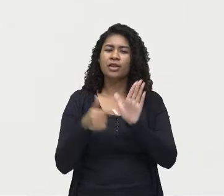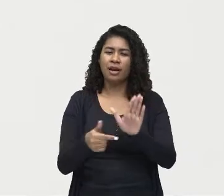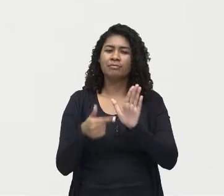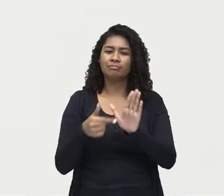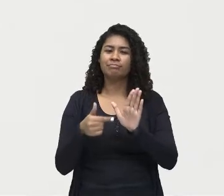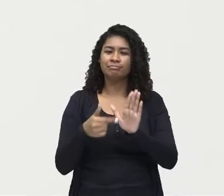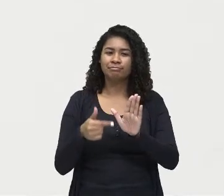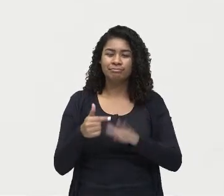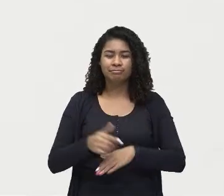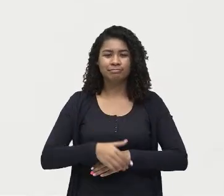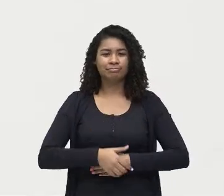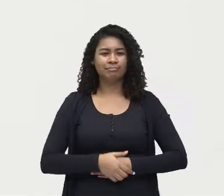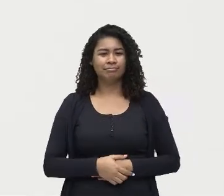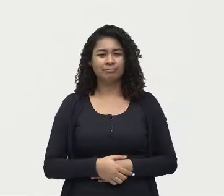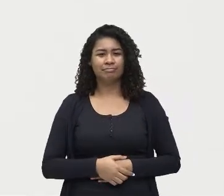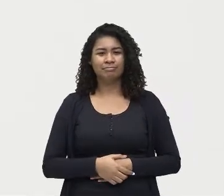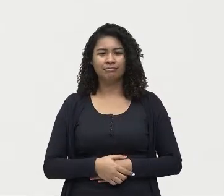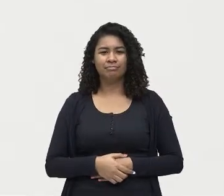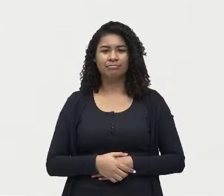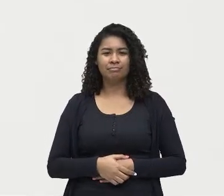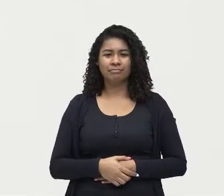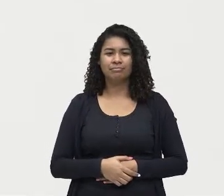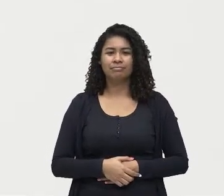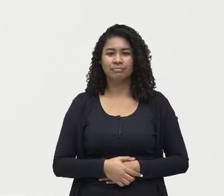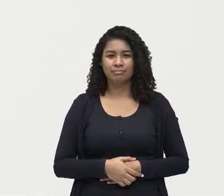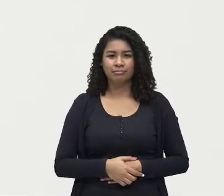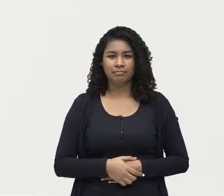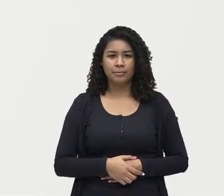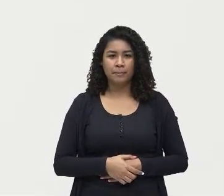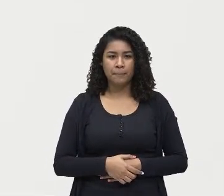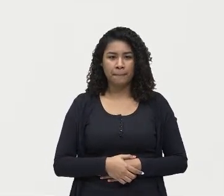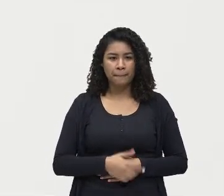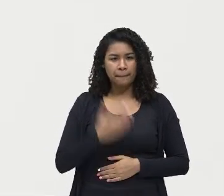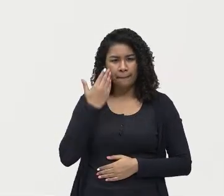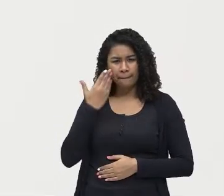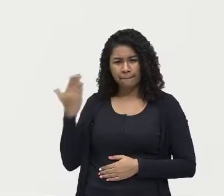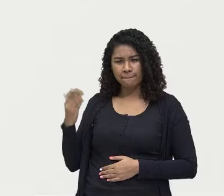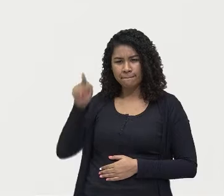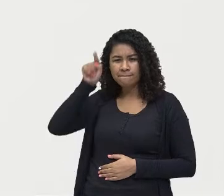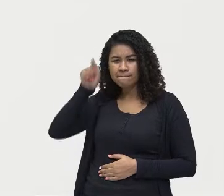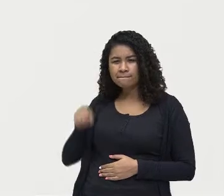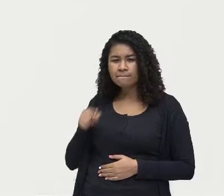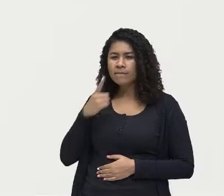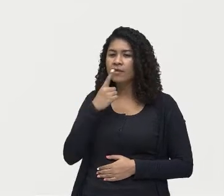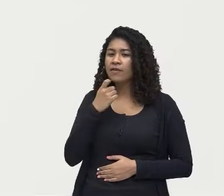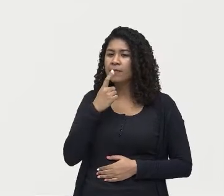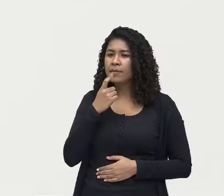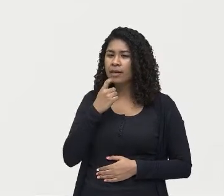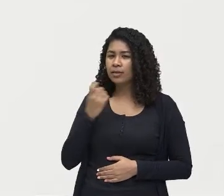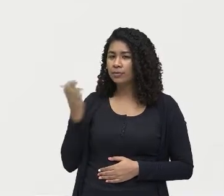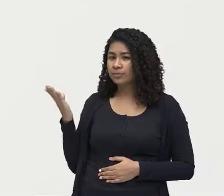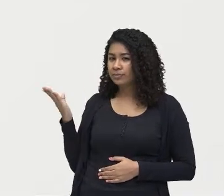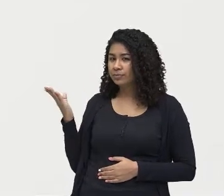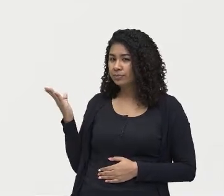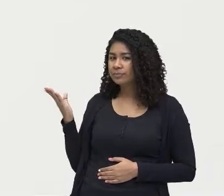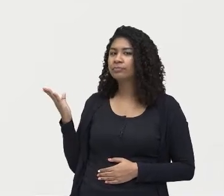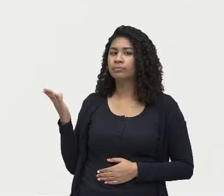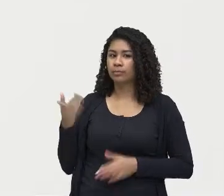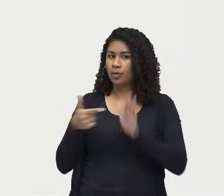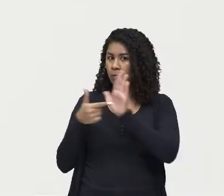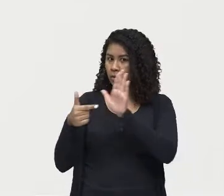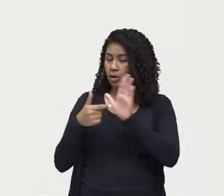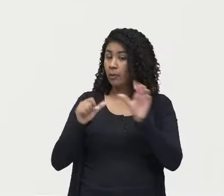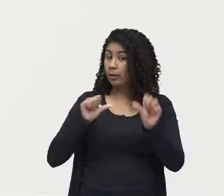sua reputação no vestiário. Bem, aqui é o trecho que eu vou destacar, porque nós vamos promover uma